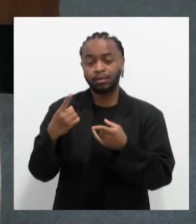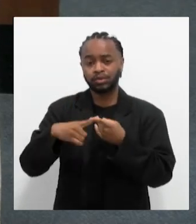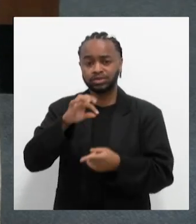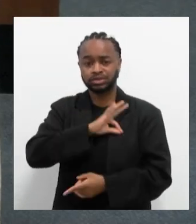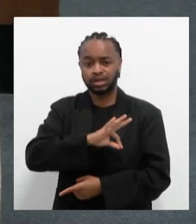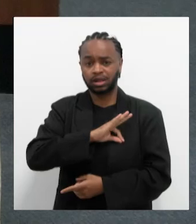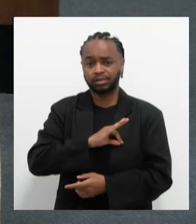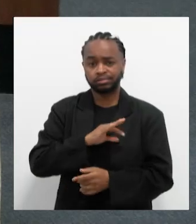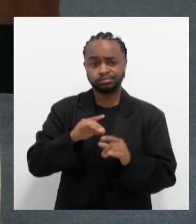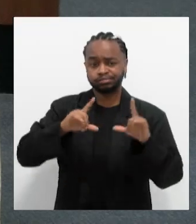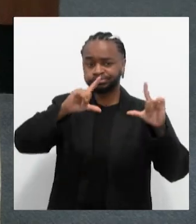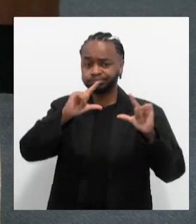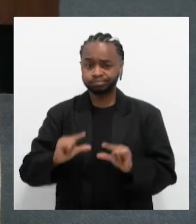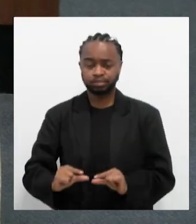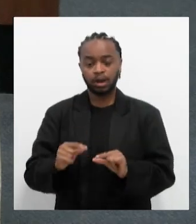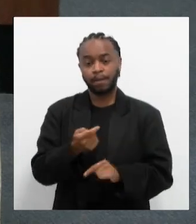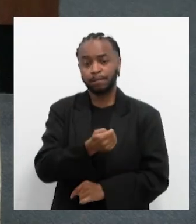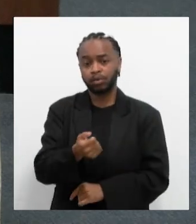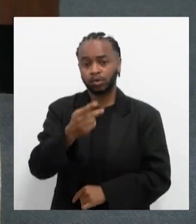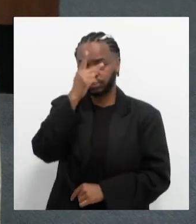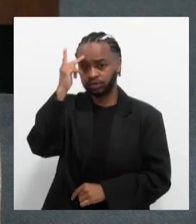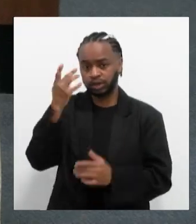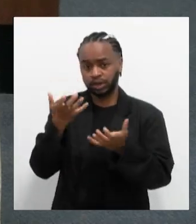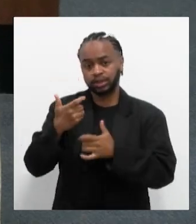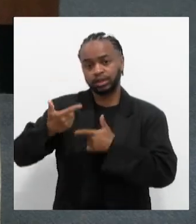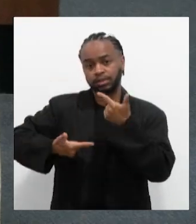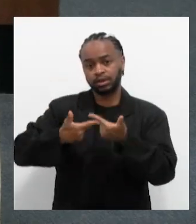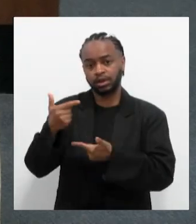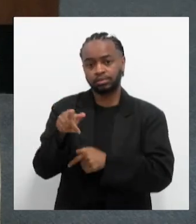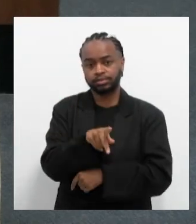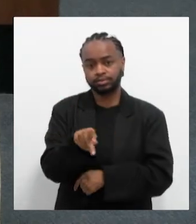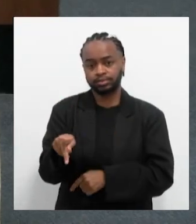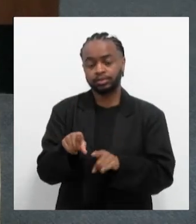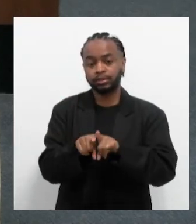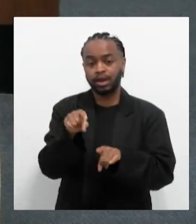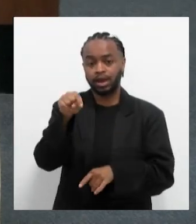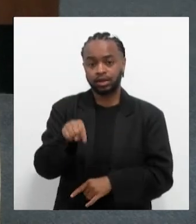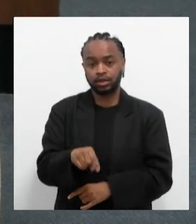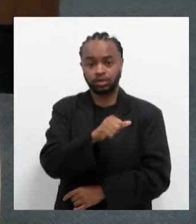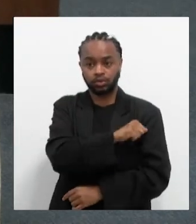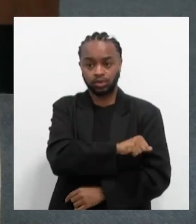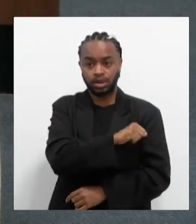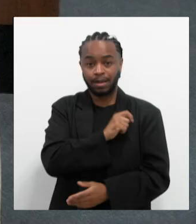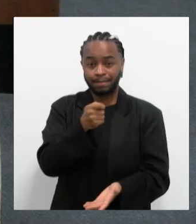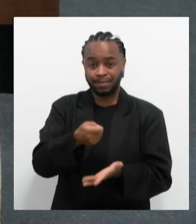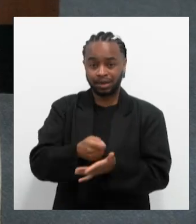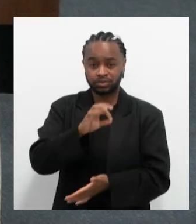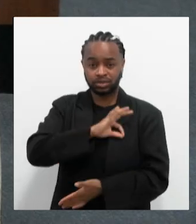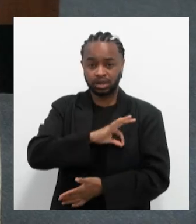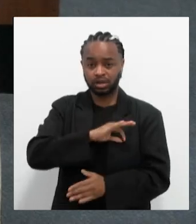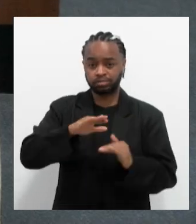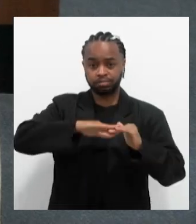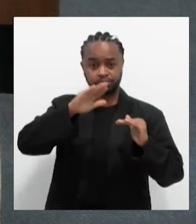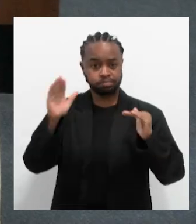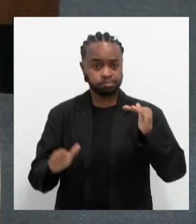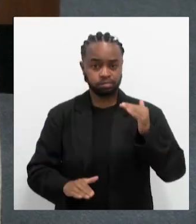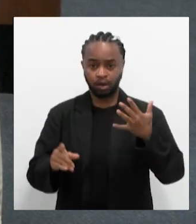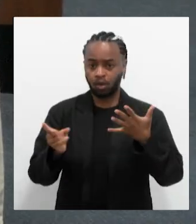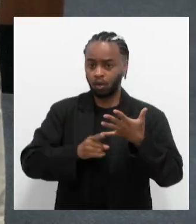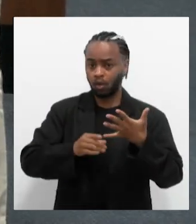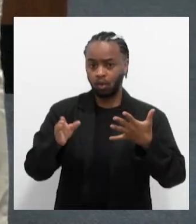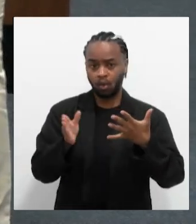Brasil que pouca gente está querendo ser professor. E aqui no Estado do Rio de Janeiro, que paga o salário mais baixo entre todas as